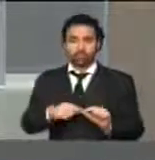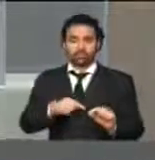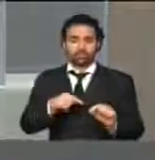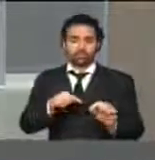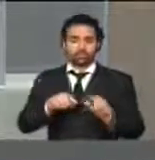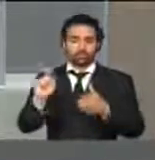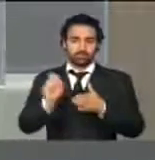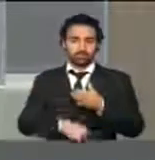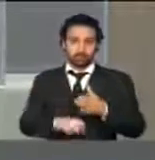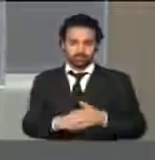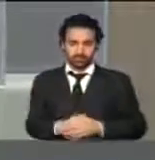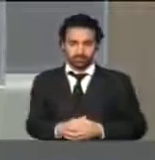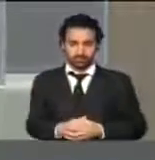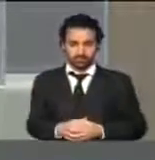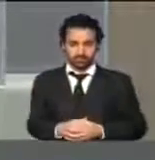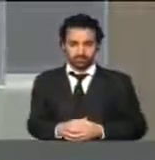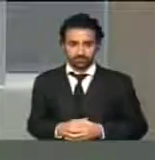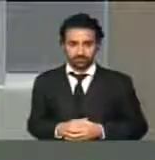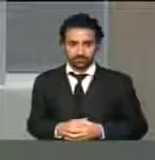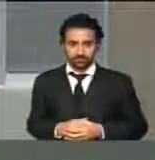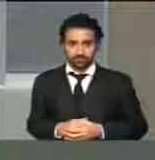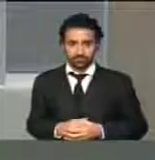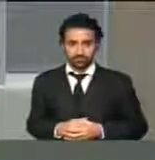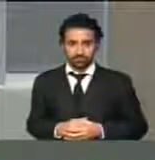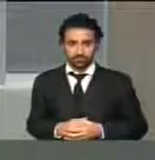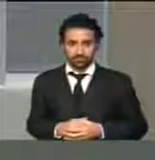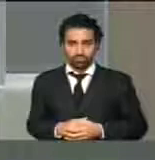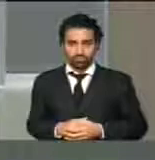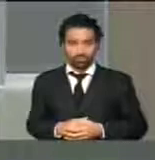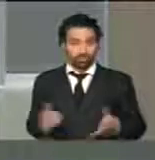tributária. Hoje, no Brasil,